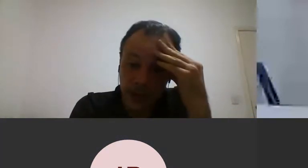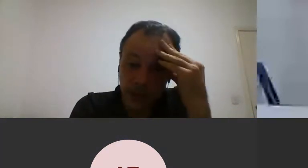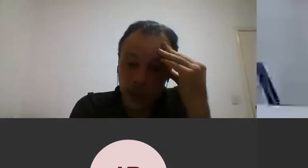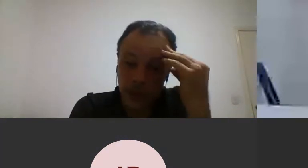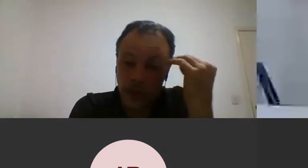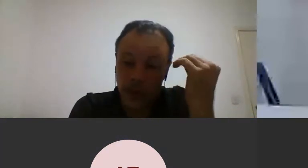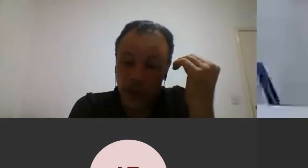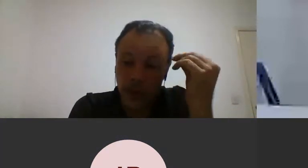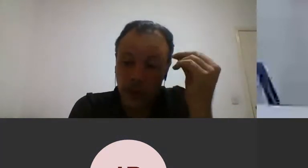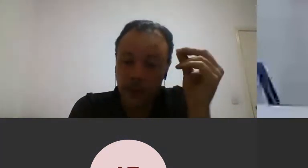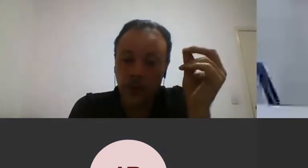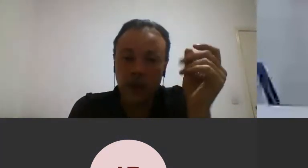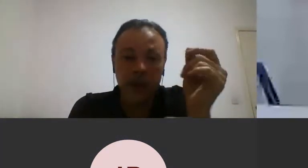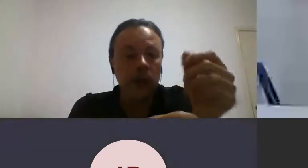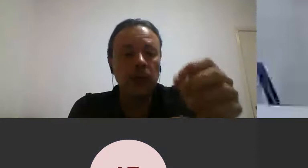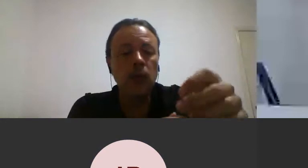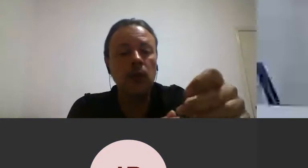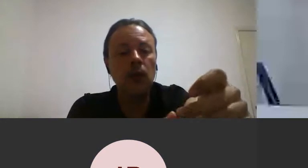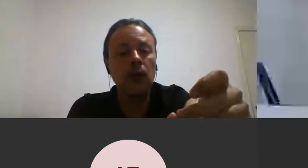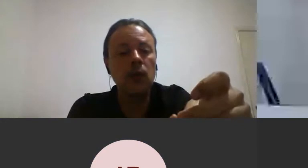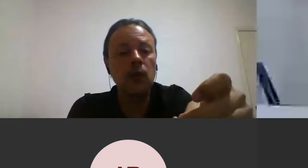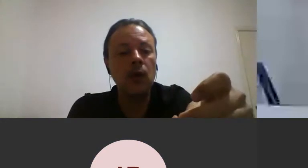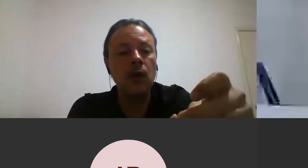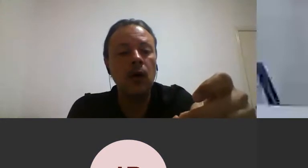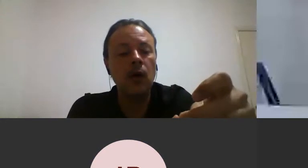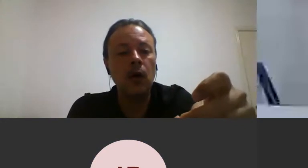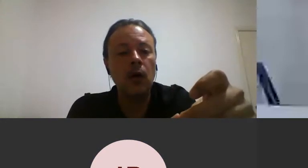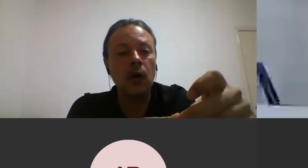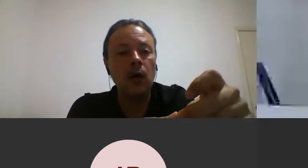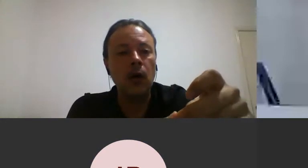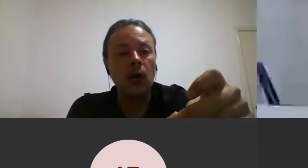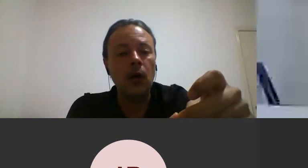com o Pacheco, a programação em banco de dados.